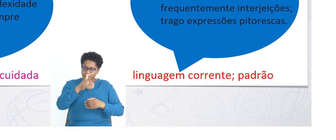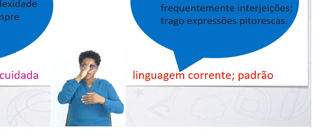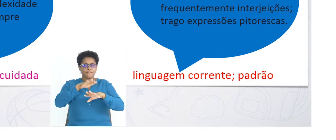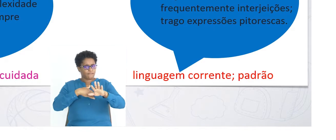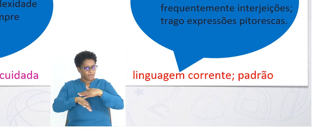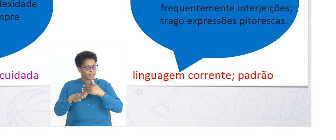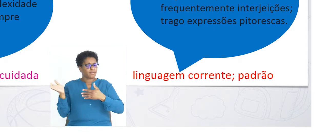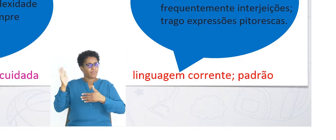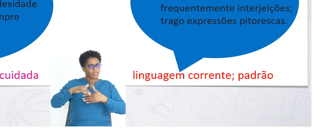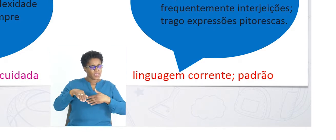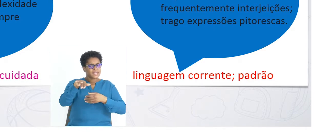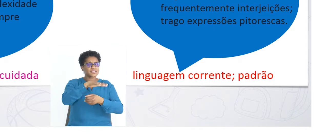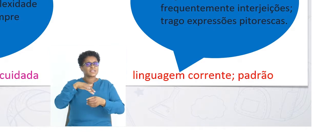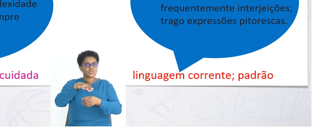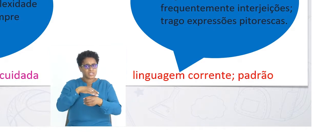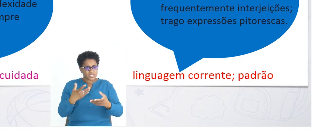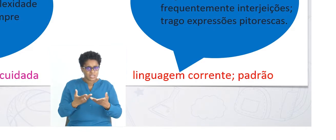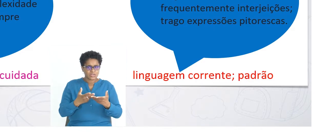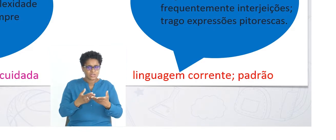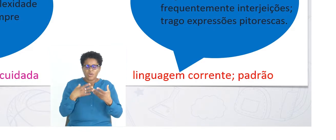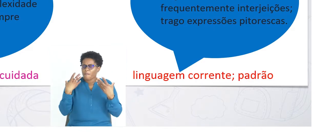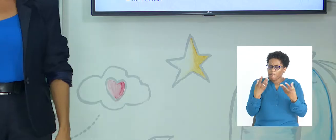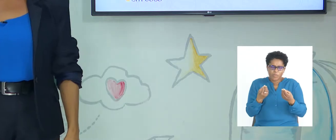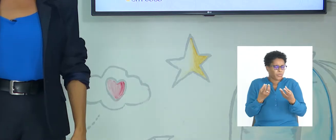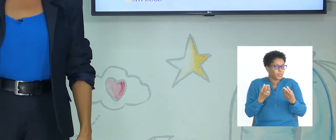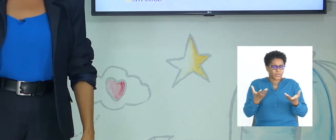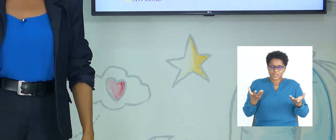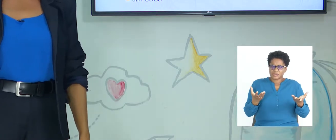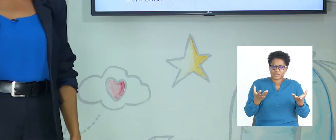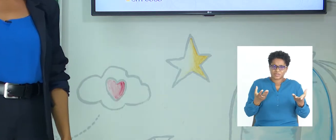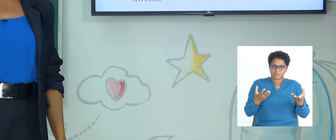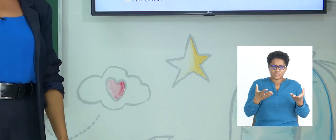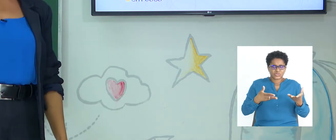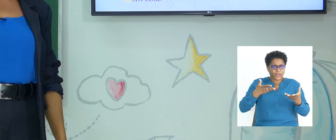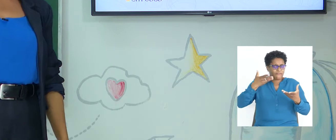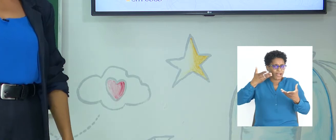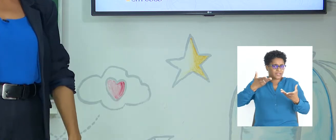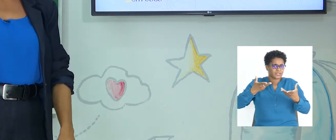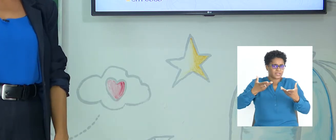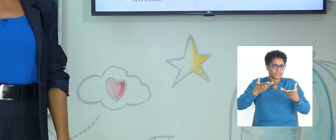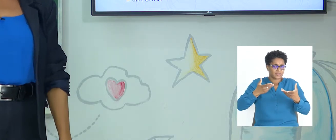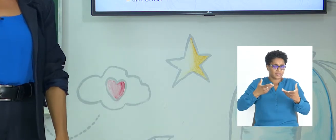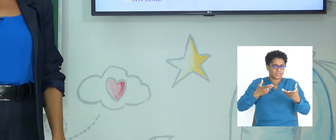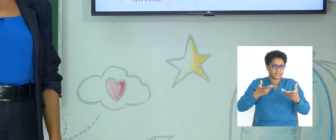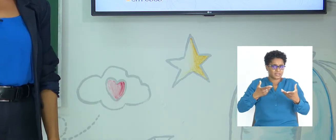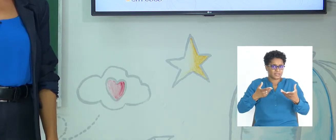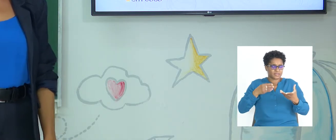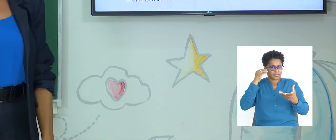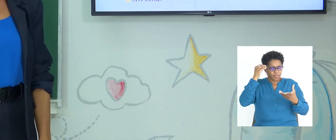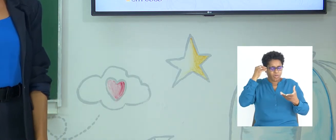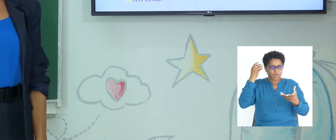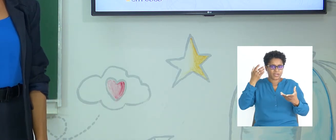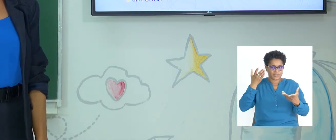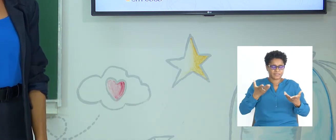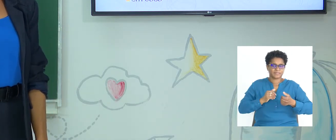bem elaborada, e traz citações eruditas, citações muito elevadas, de memória